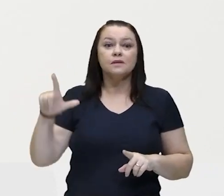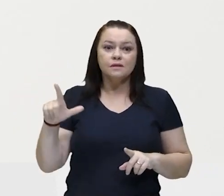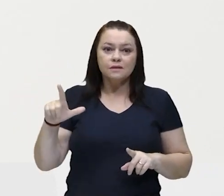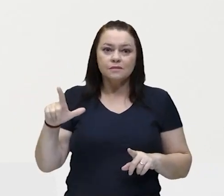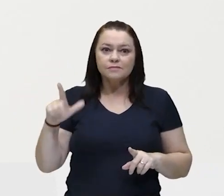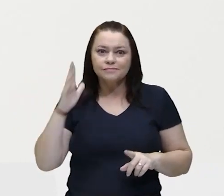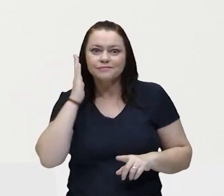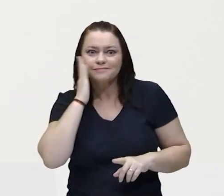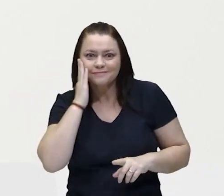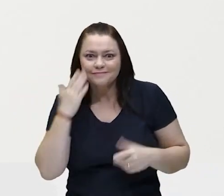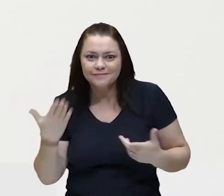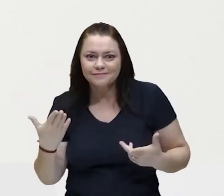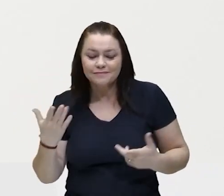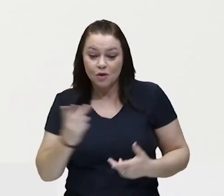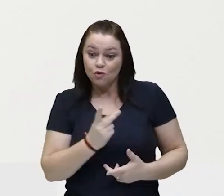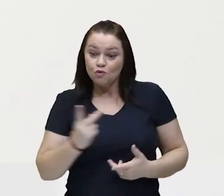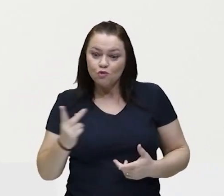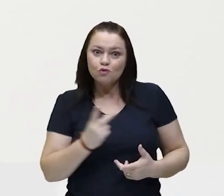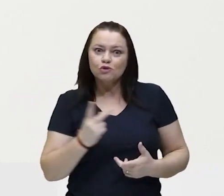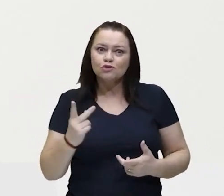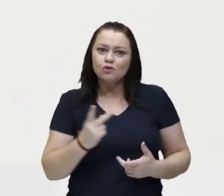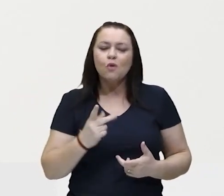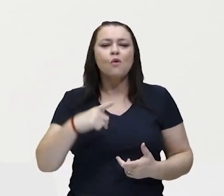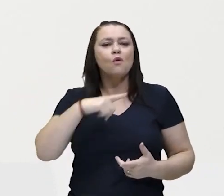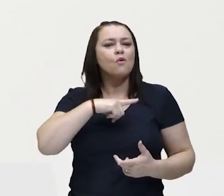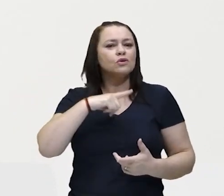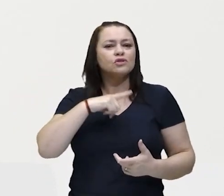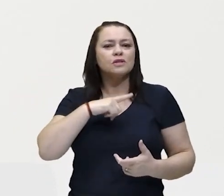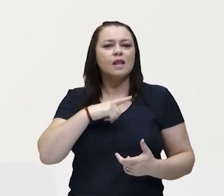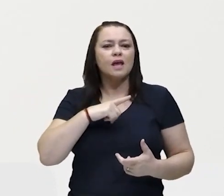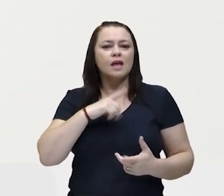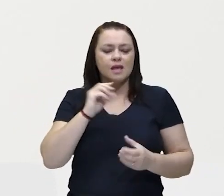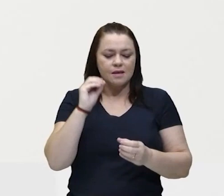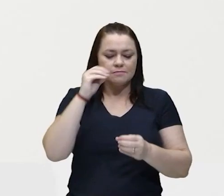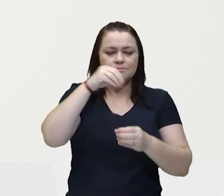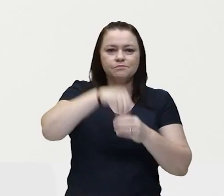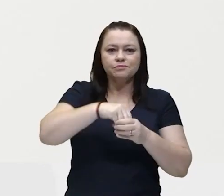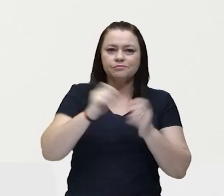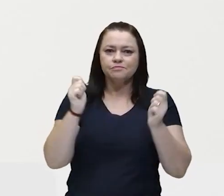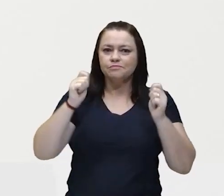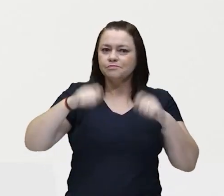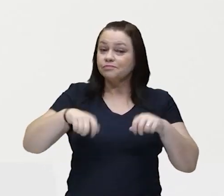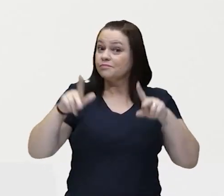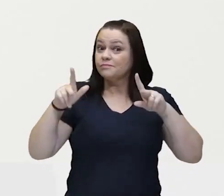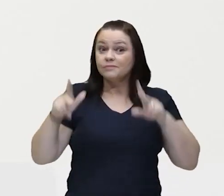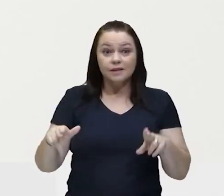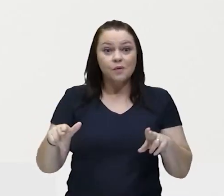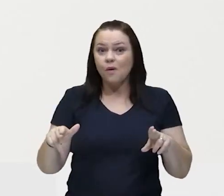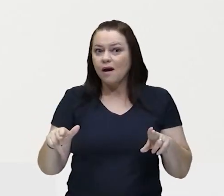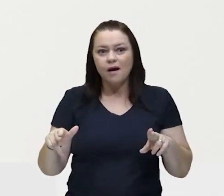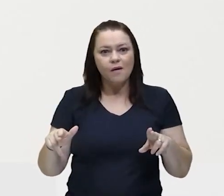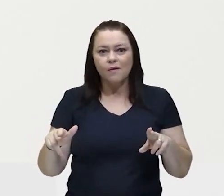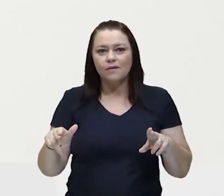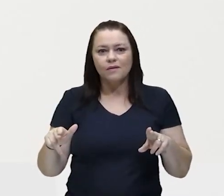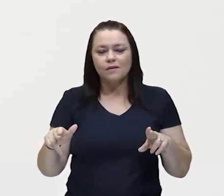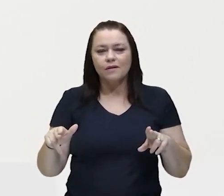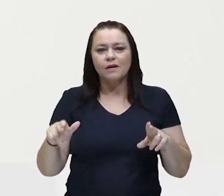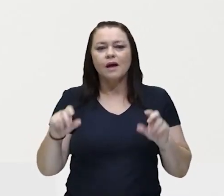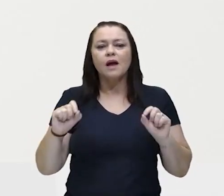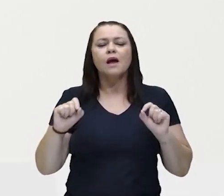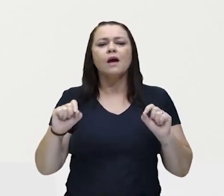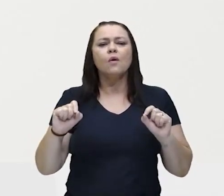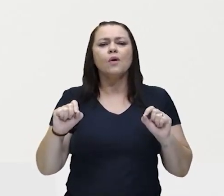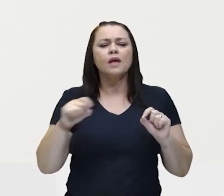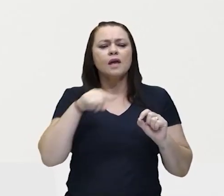seja, os dois recipientes possuem a mesma capacidade. O que será que aconteceu quando o